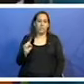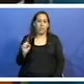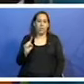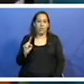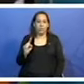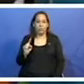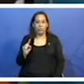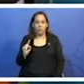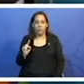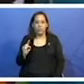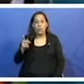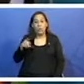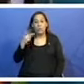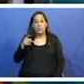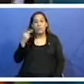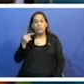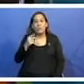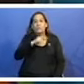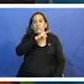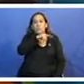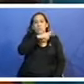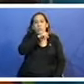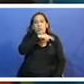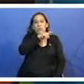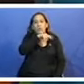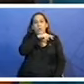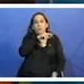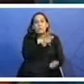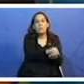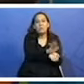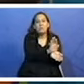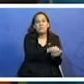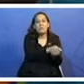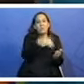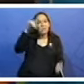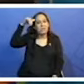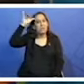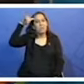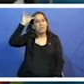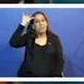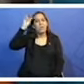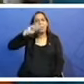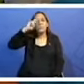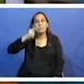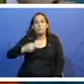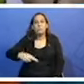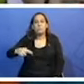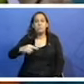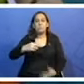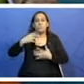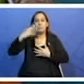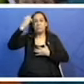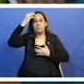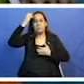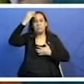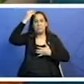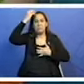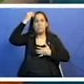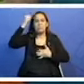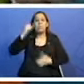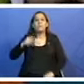Olha aqui, se eu tô vendo cobra, crocodilo, vaca, perereca, elefante, macaco, esse livreto vai